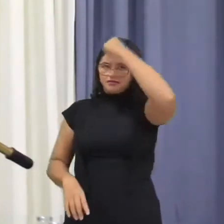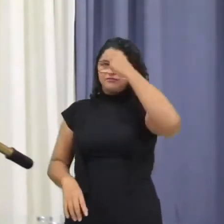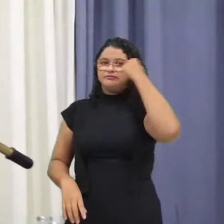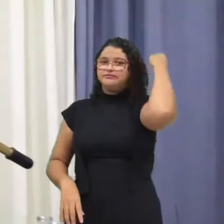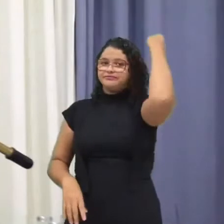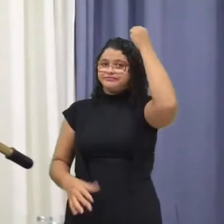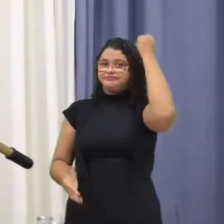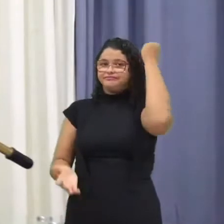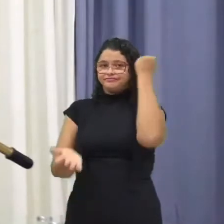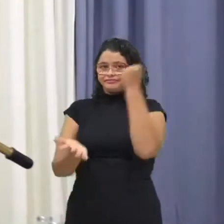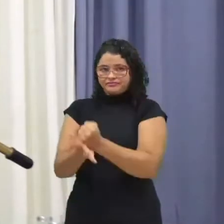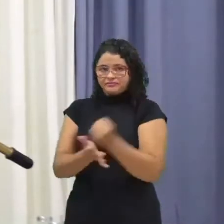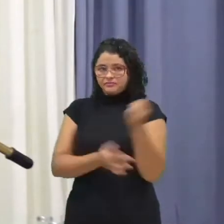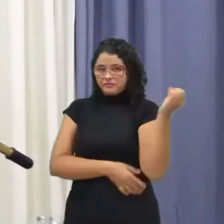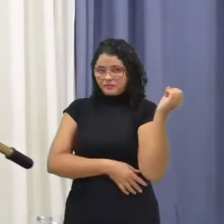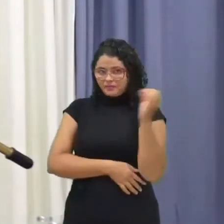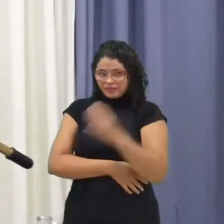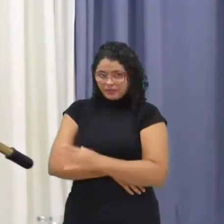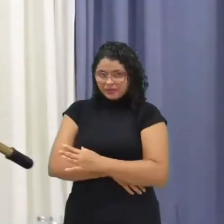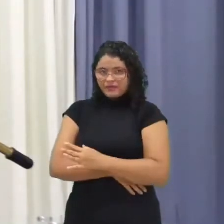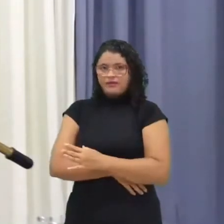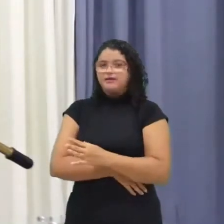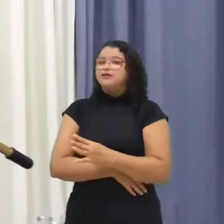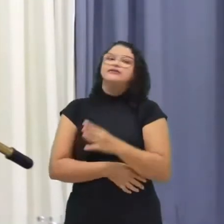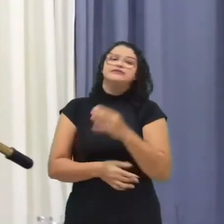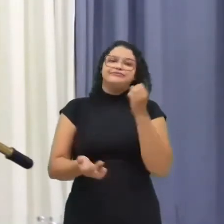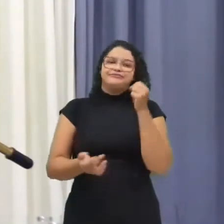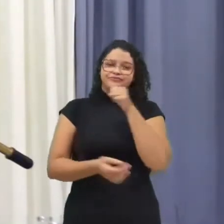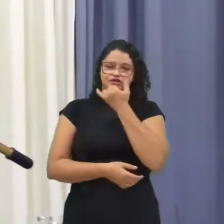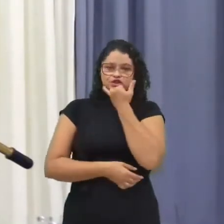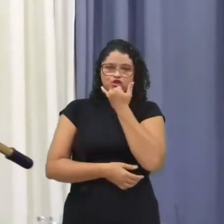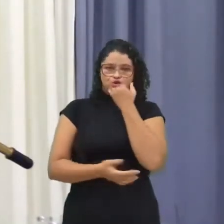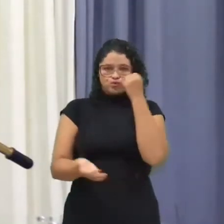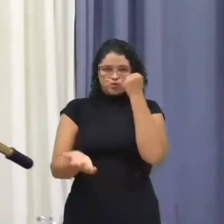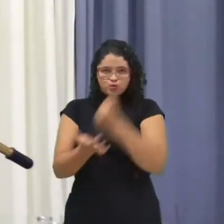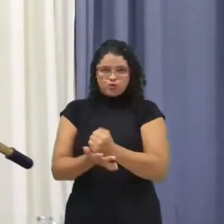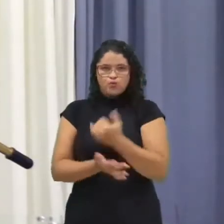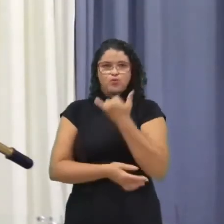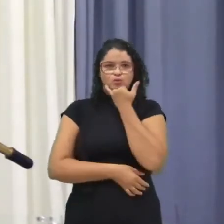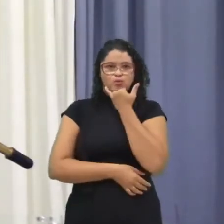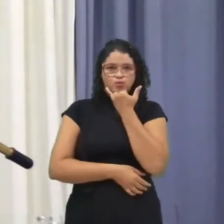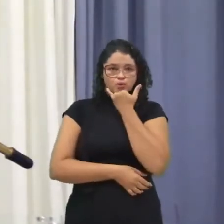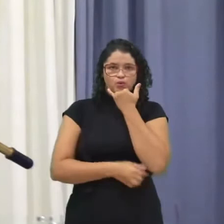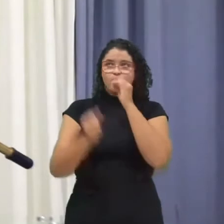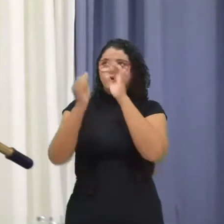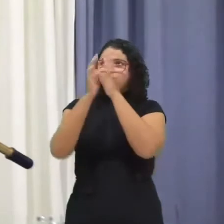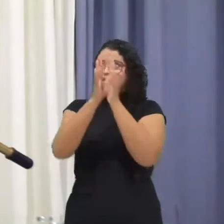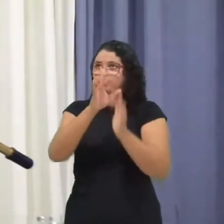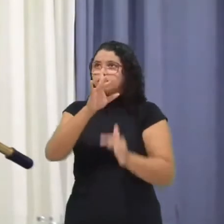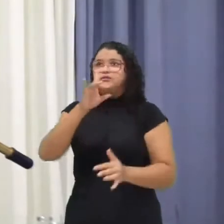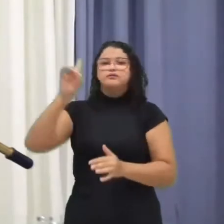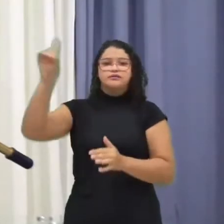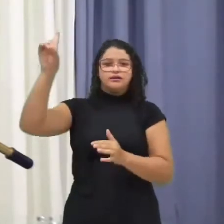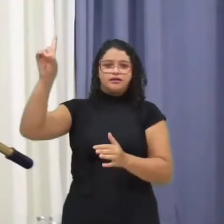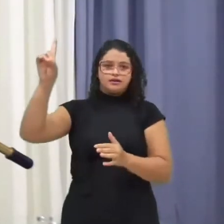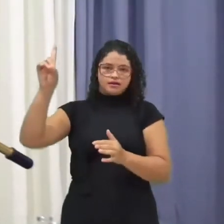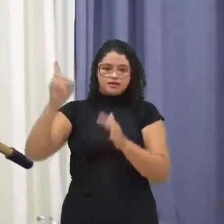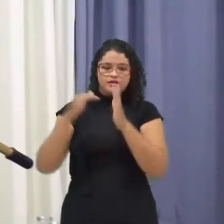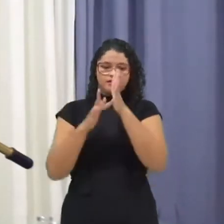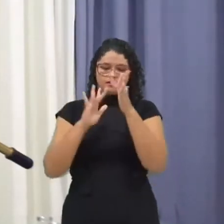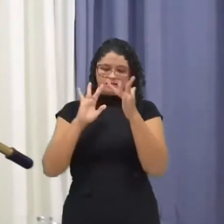Testamento e do Sheol para a sua presença na glória. Isto é, Cristo, ao